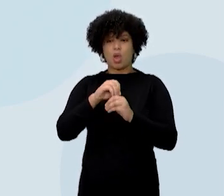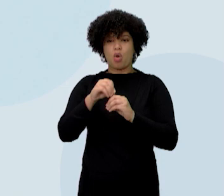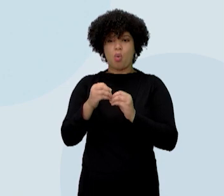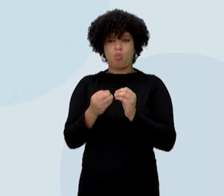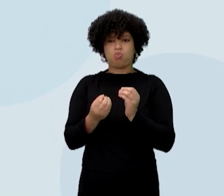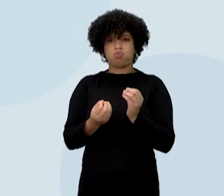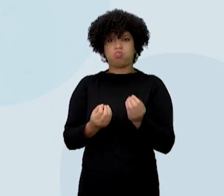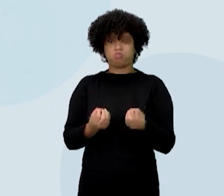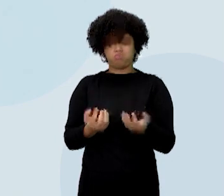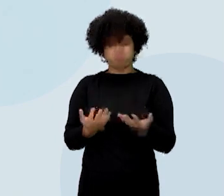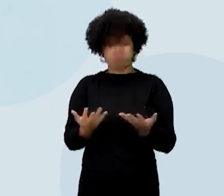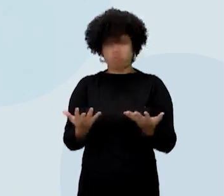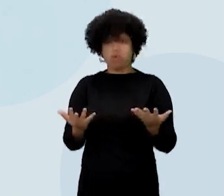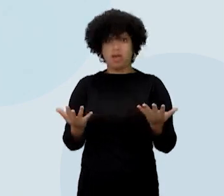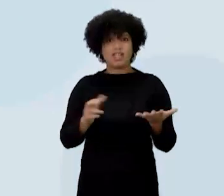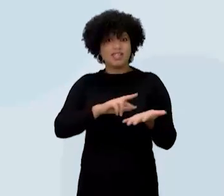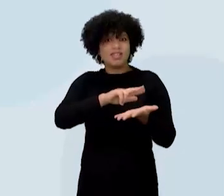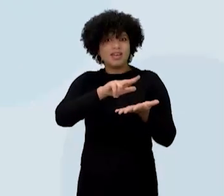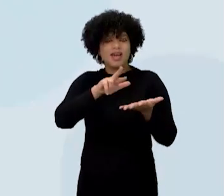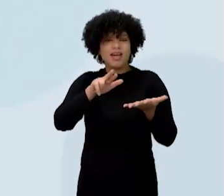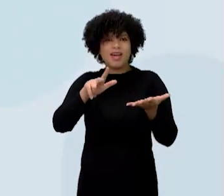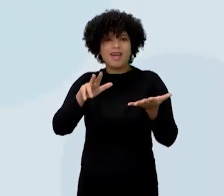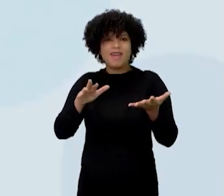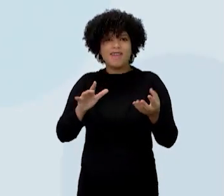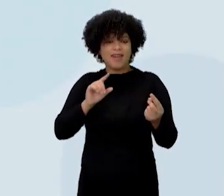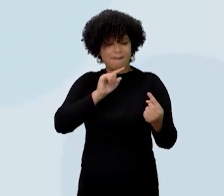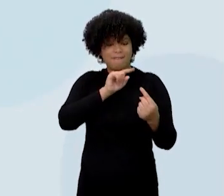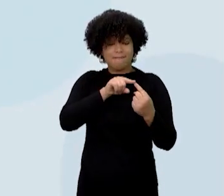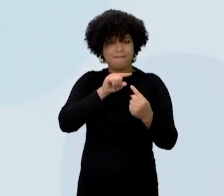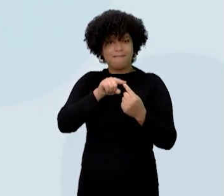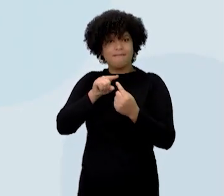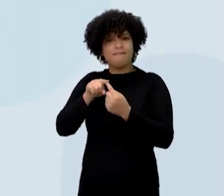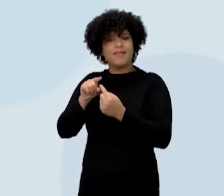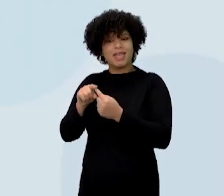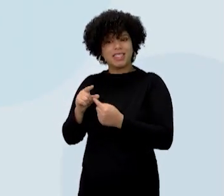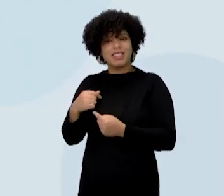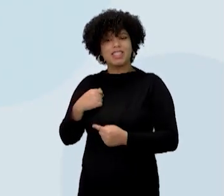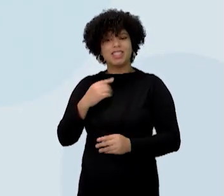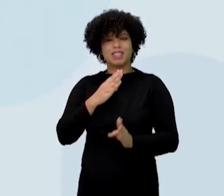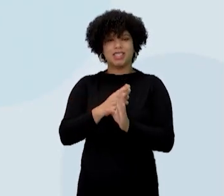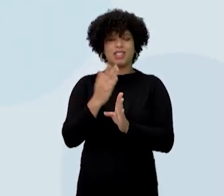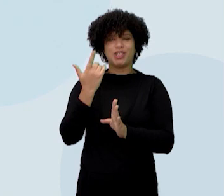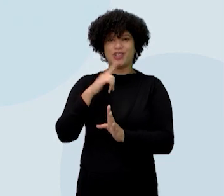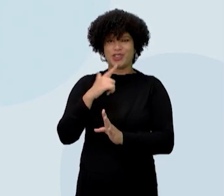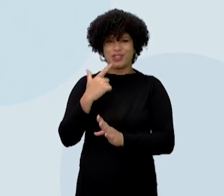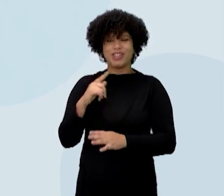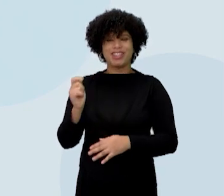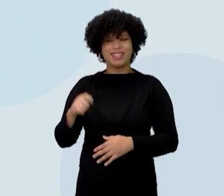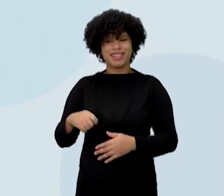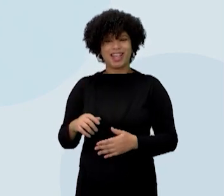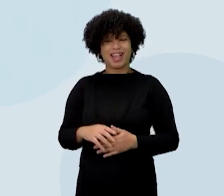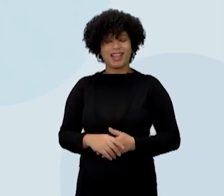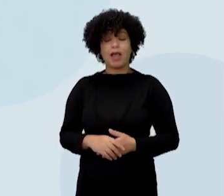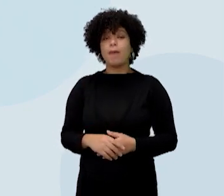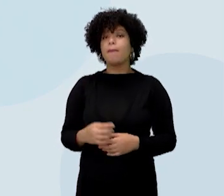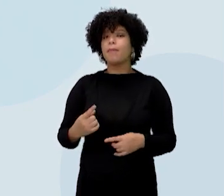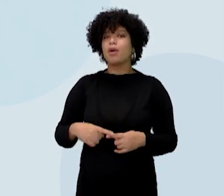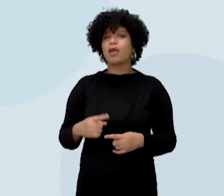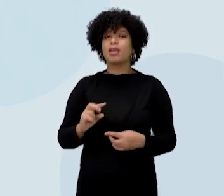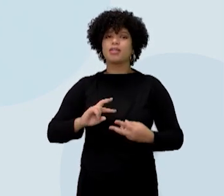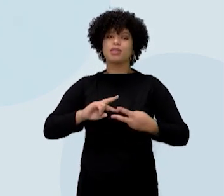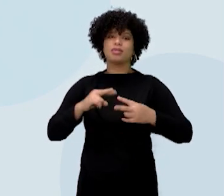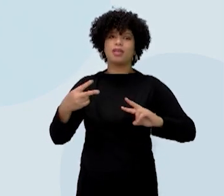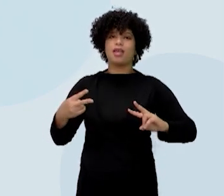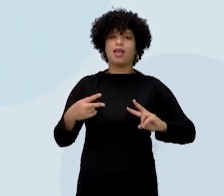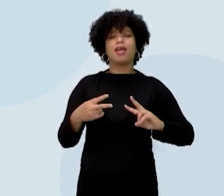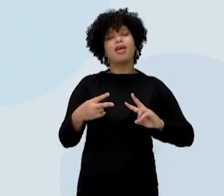de descobertas, né, e é uma série de aplicações que podem ser feitas com a descoberta do